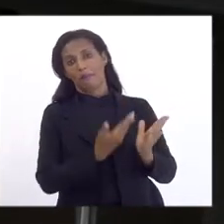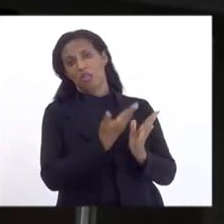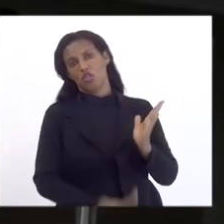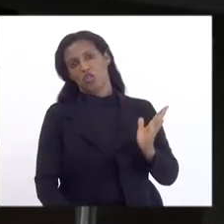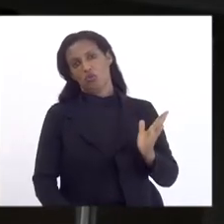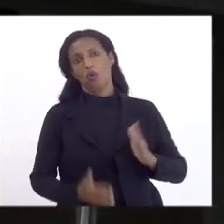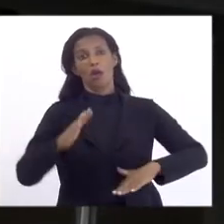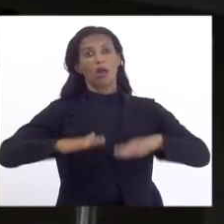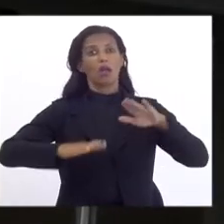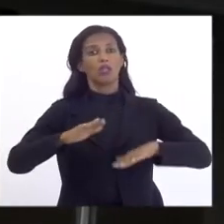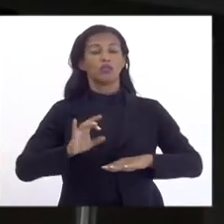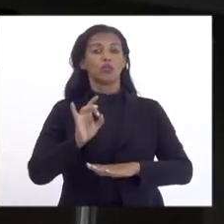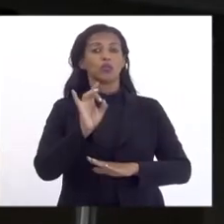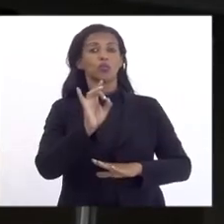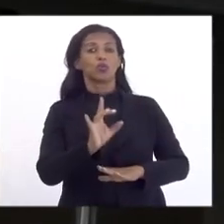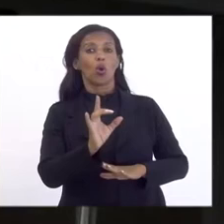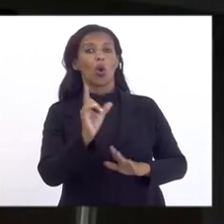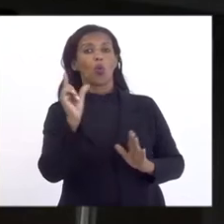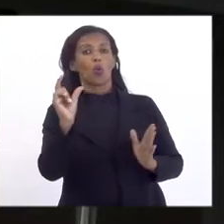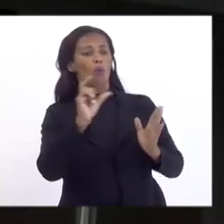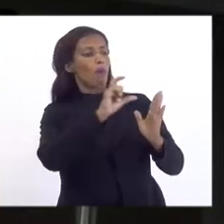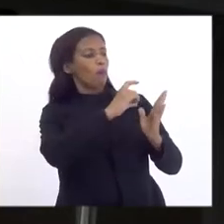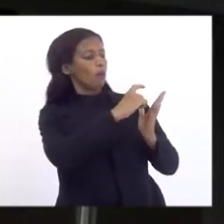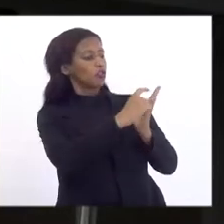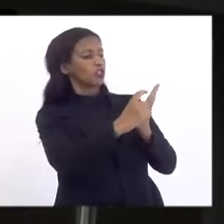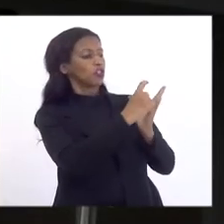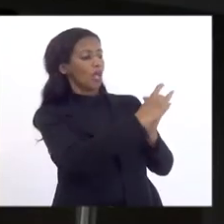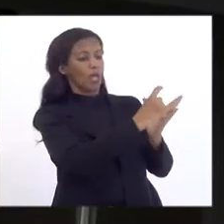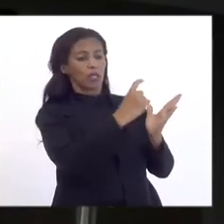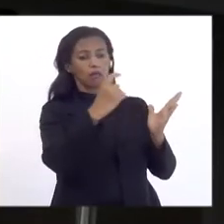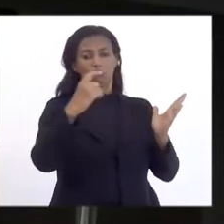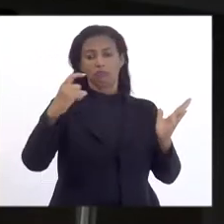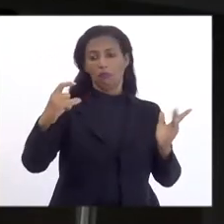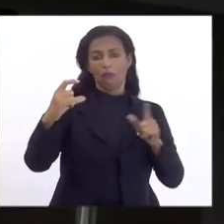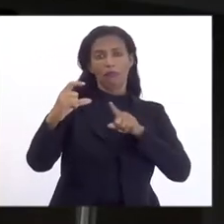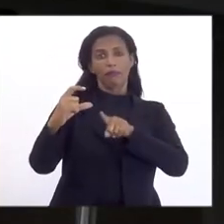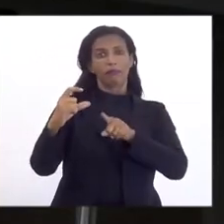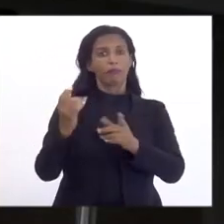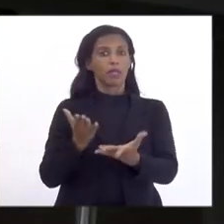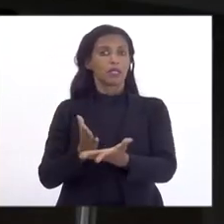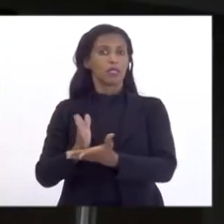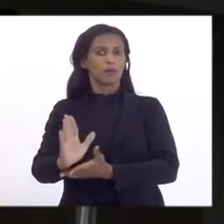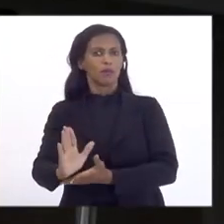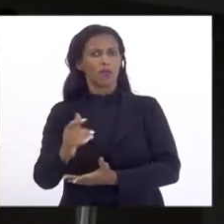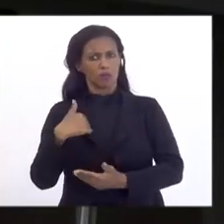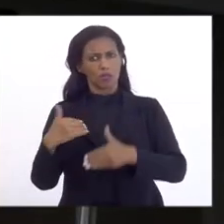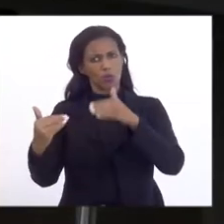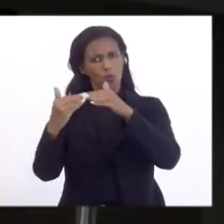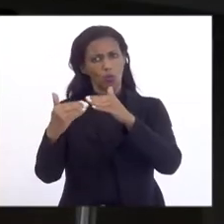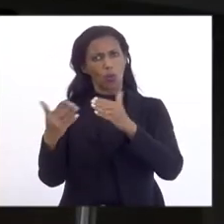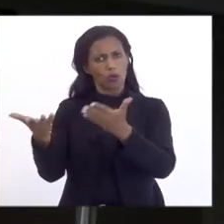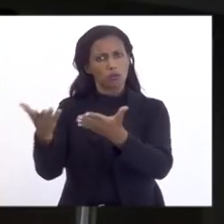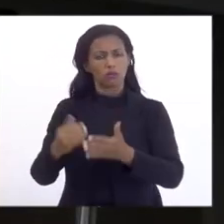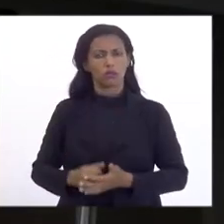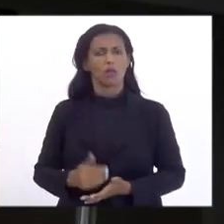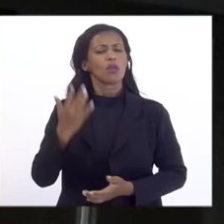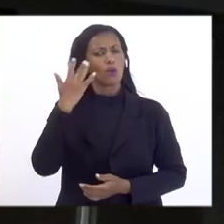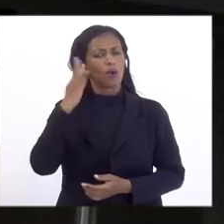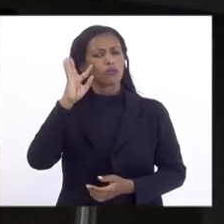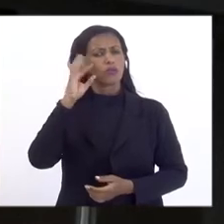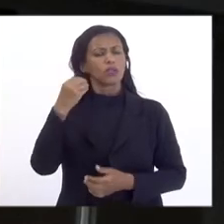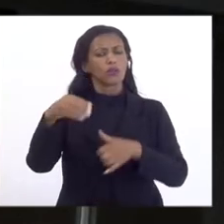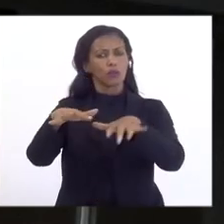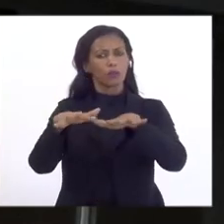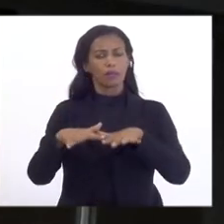às vezes, um destaque de uma determinada questão para ser aprovado. Mas eu concordo com o senhor, eu acho que quem decidiu okay. É o